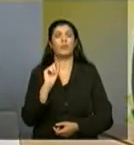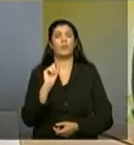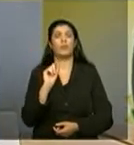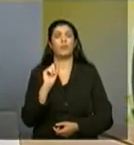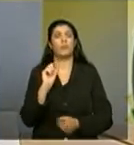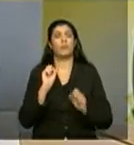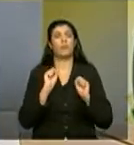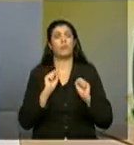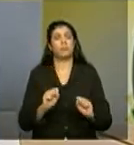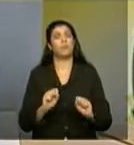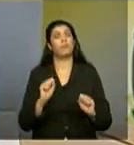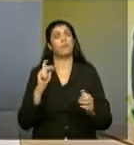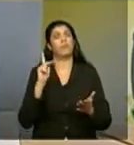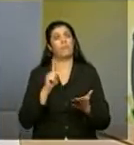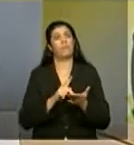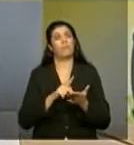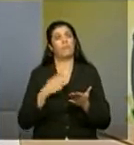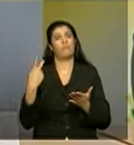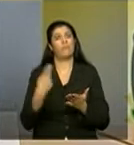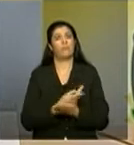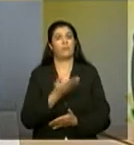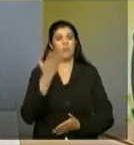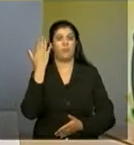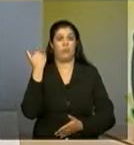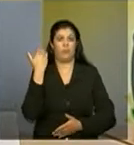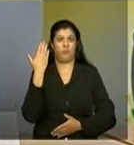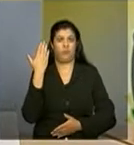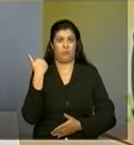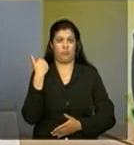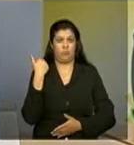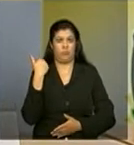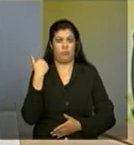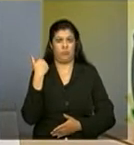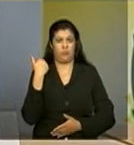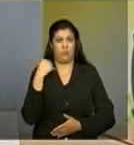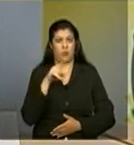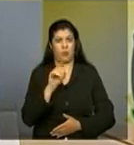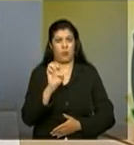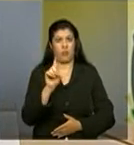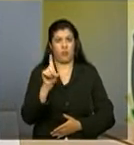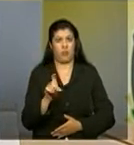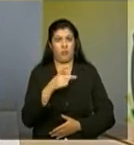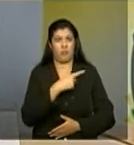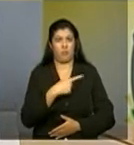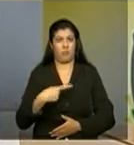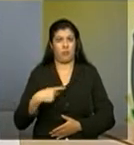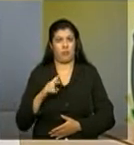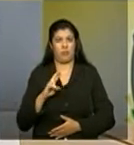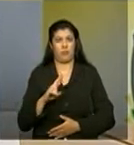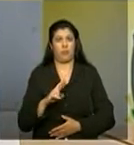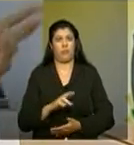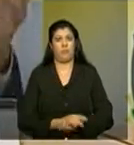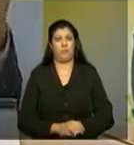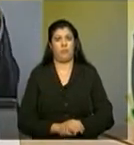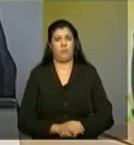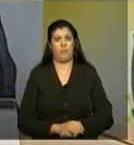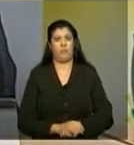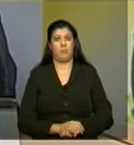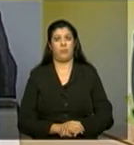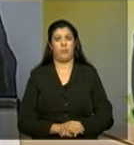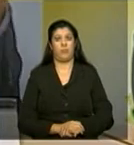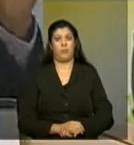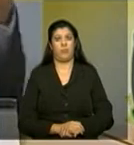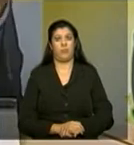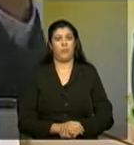possa everton de ter acontecido com o ex-presidente boca ainda pouco